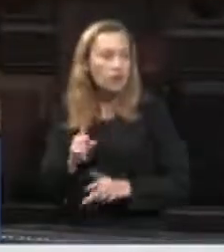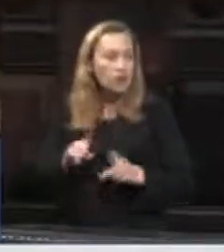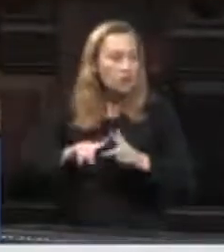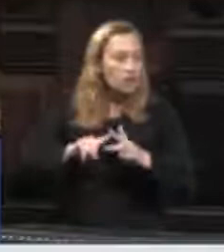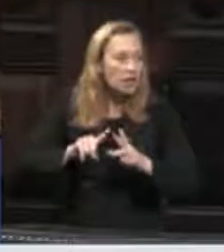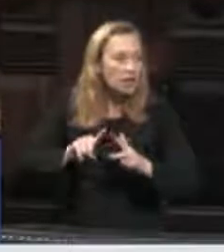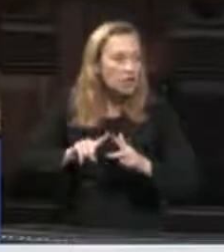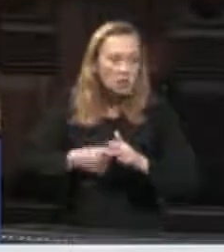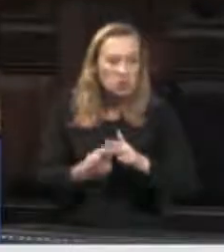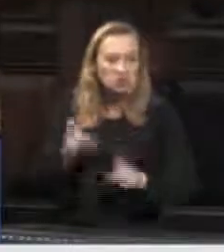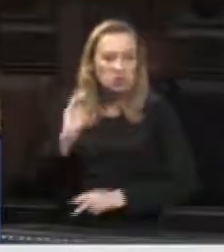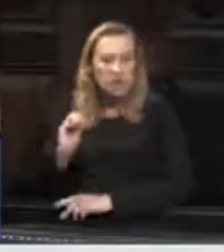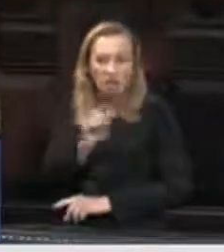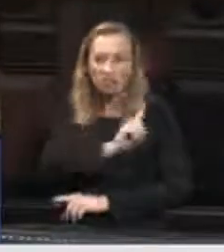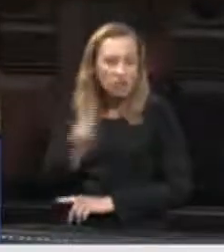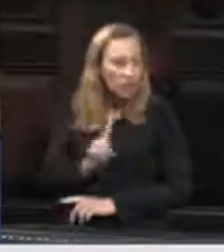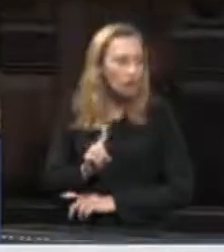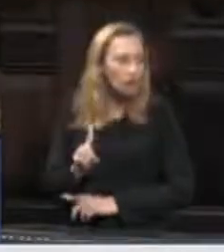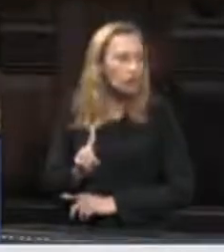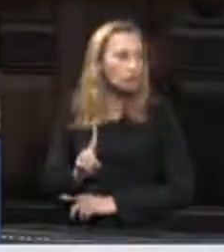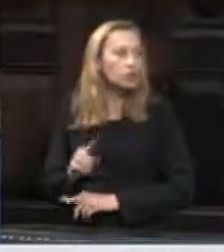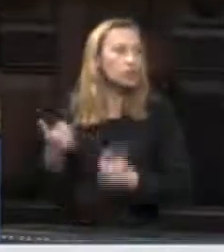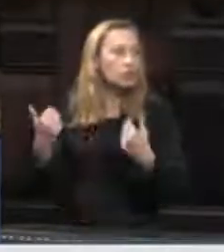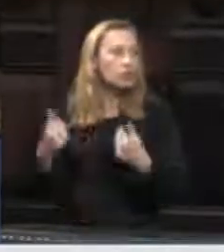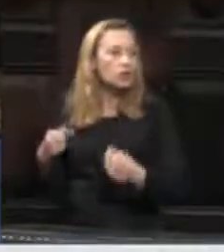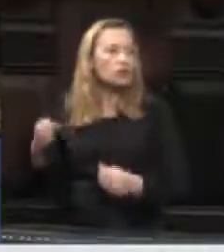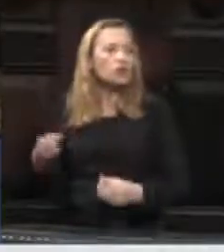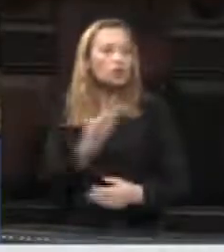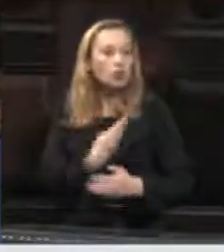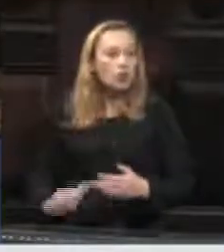não aceitamos reajuste por 2 anos. Precisa o governo